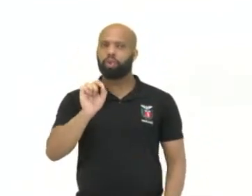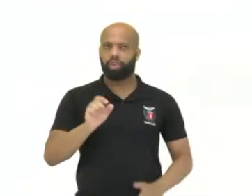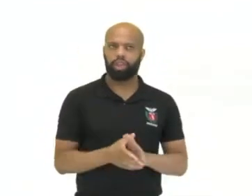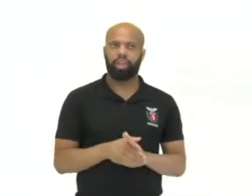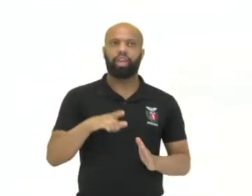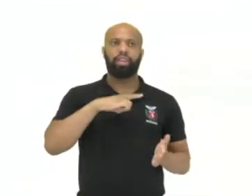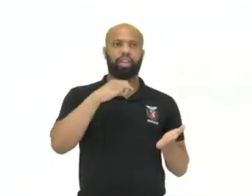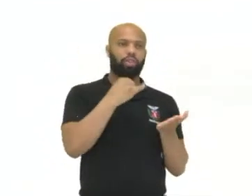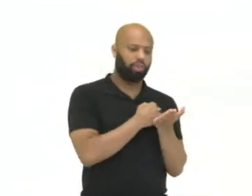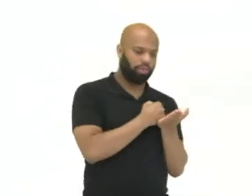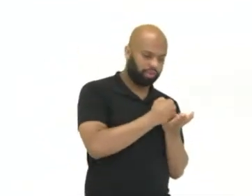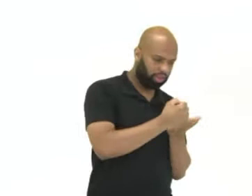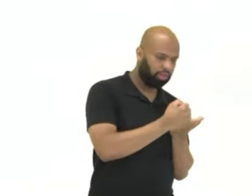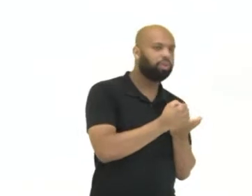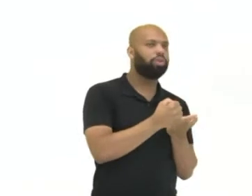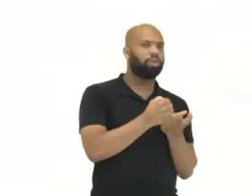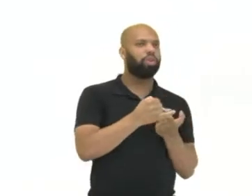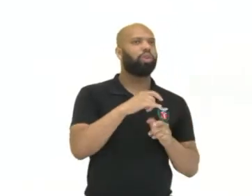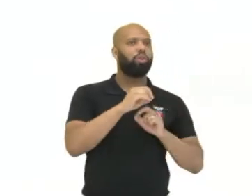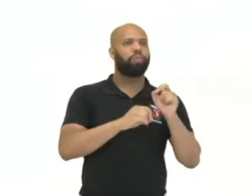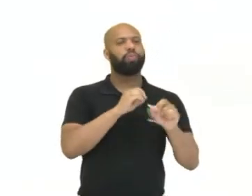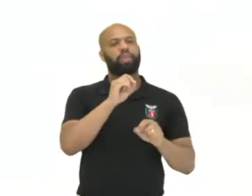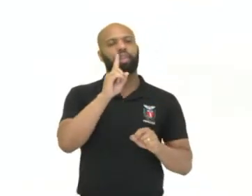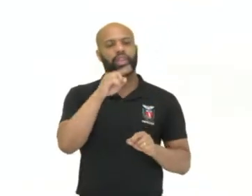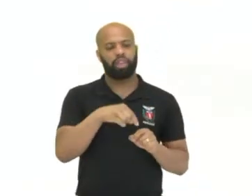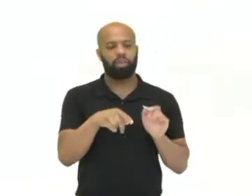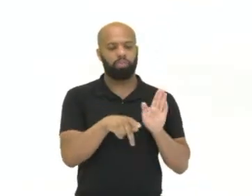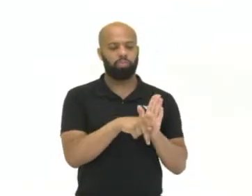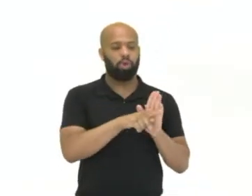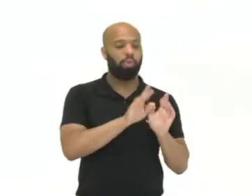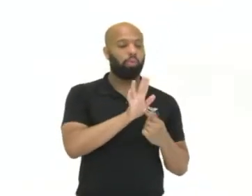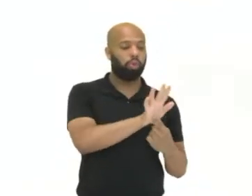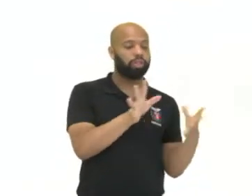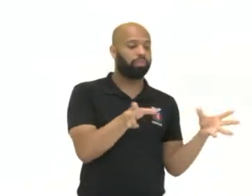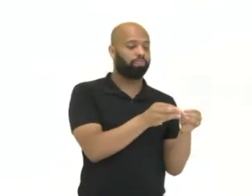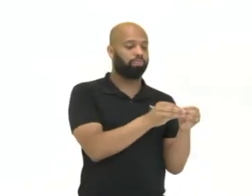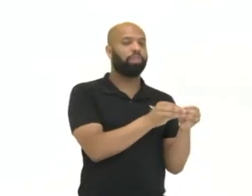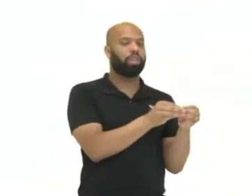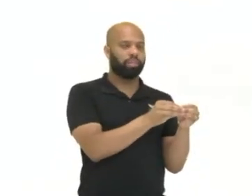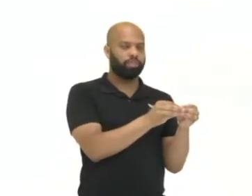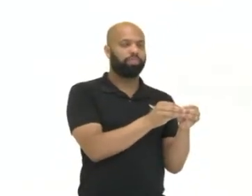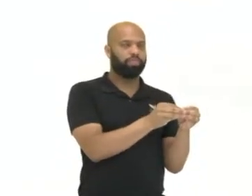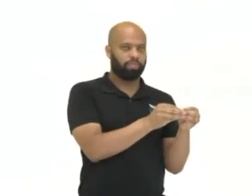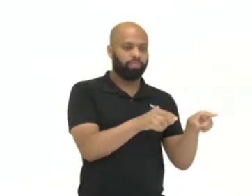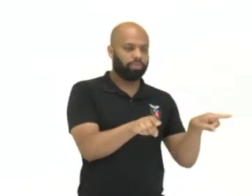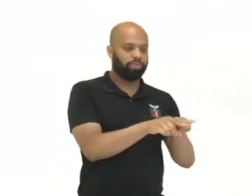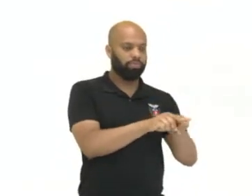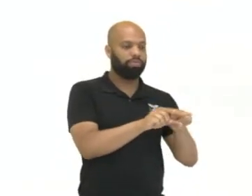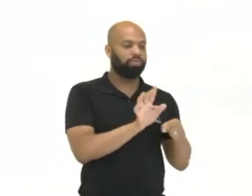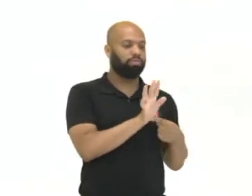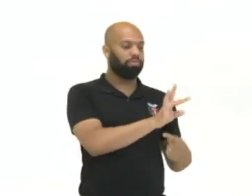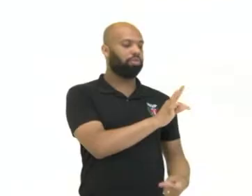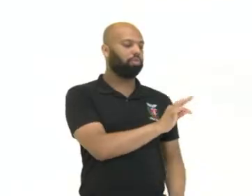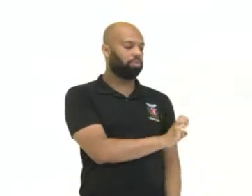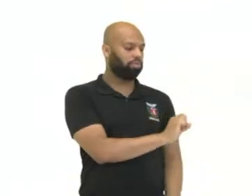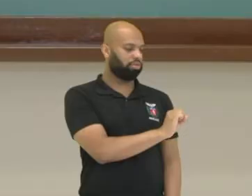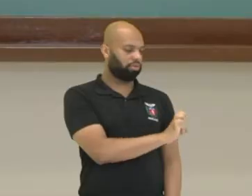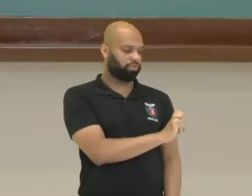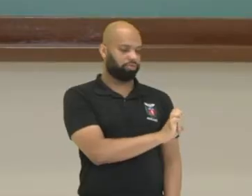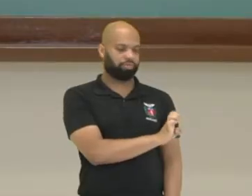A introdução, que é o recorte do assunto e a apresentação da tese.